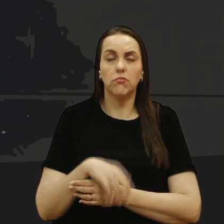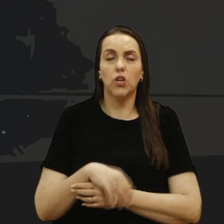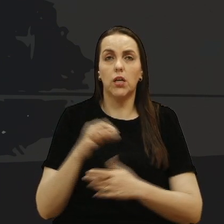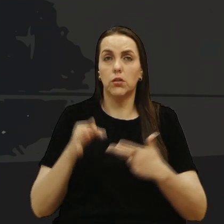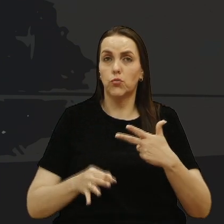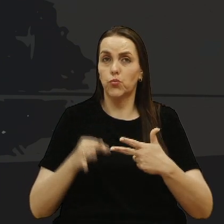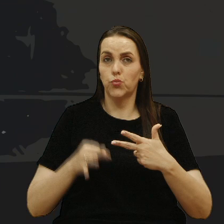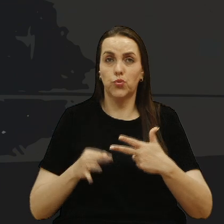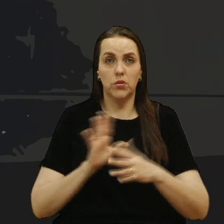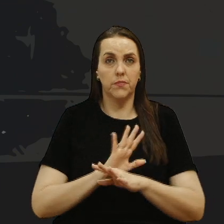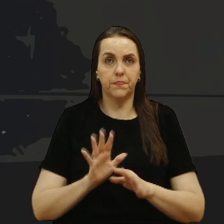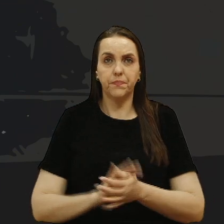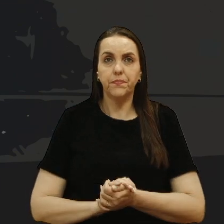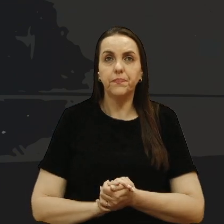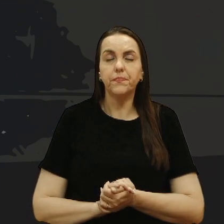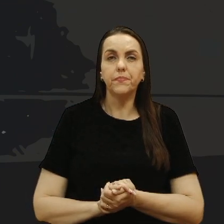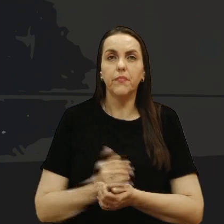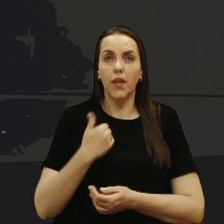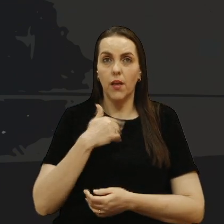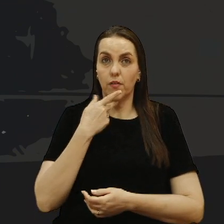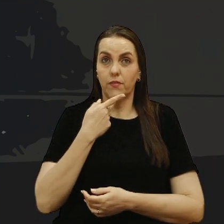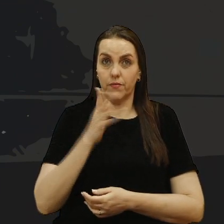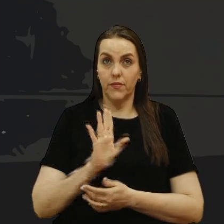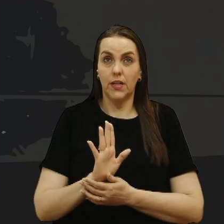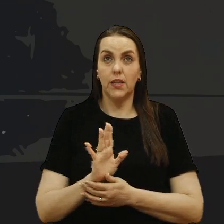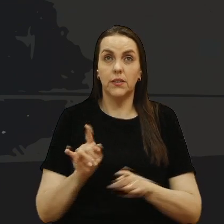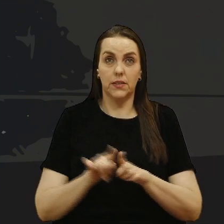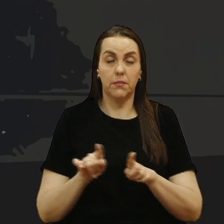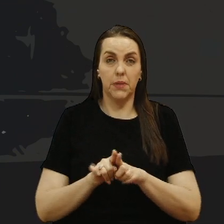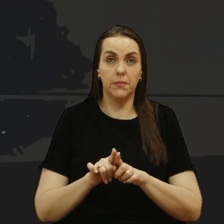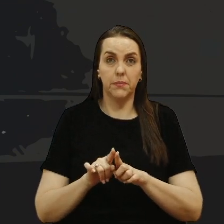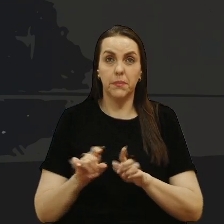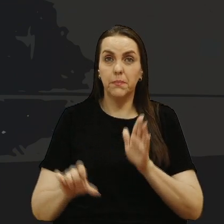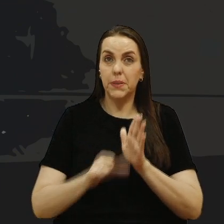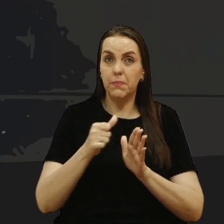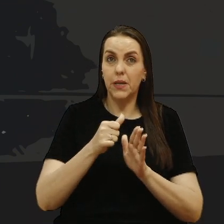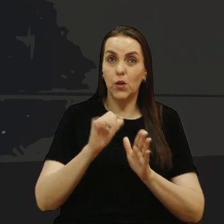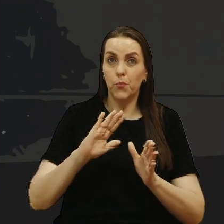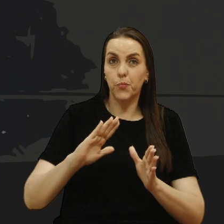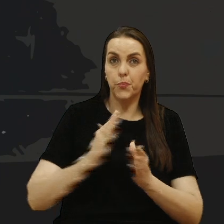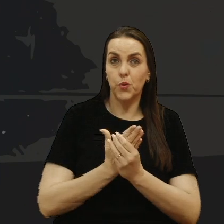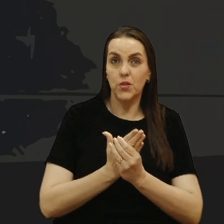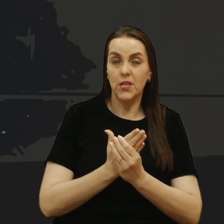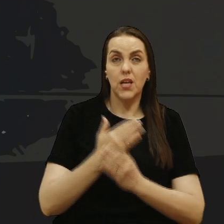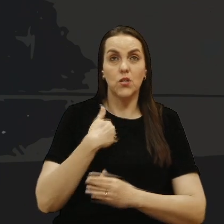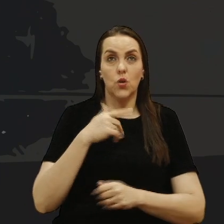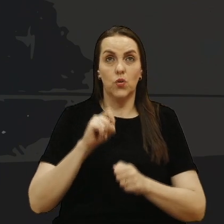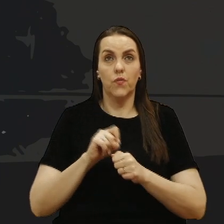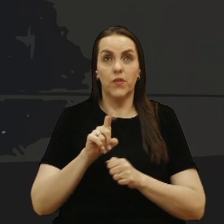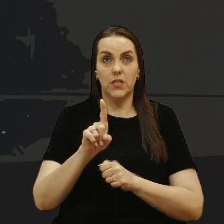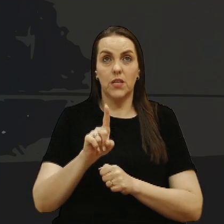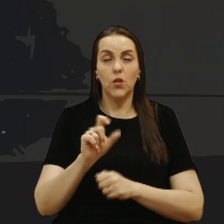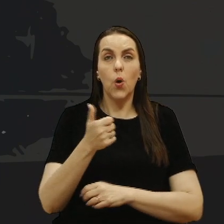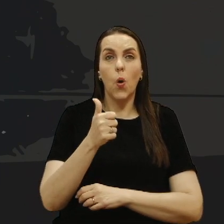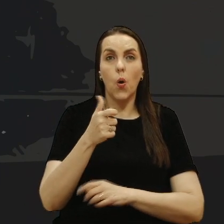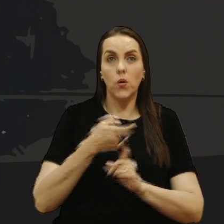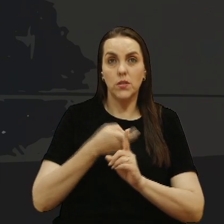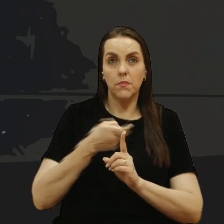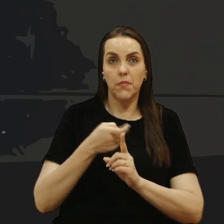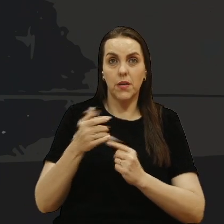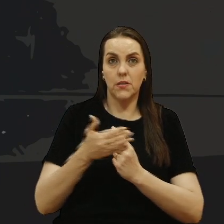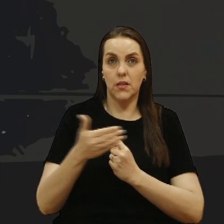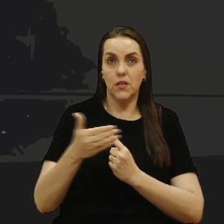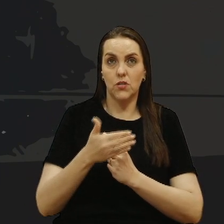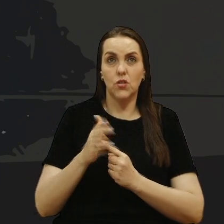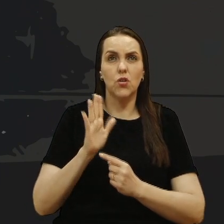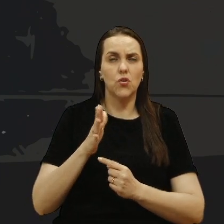Judiciário, né? Inclusive, diga-se de passagem, primeiro processo que eu estou movendo contra alguém em 11 meses de legislatura, né? Já ouvi